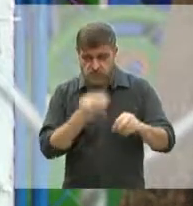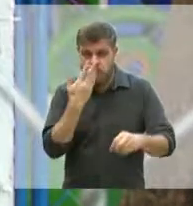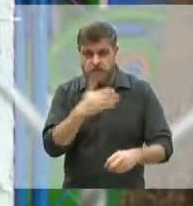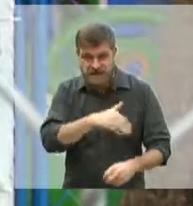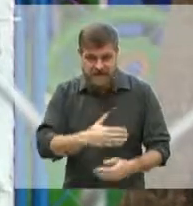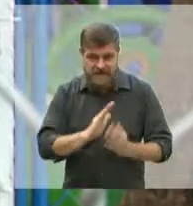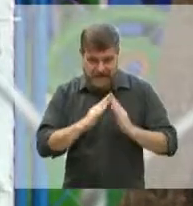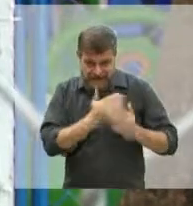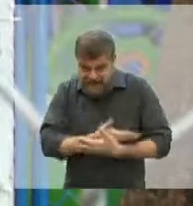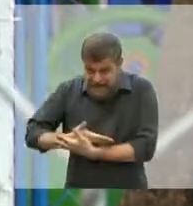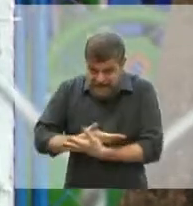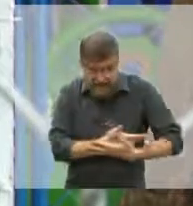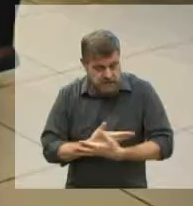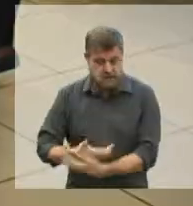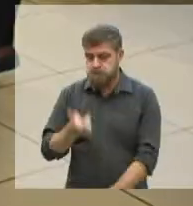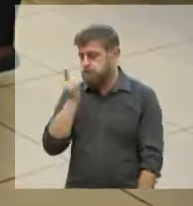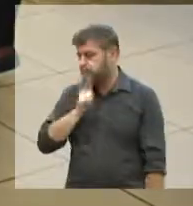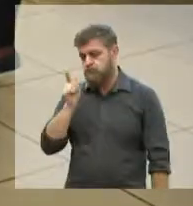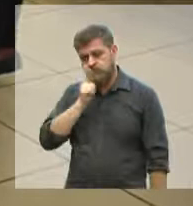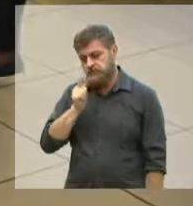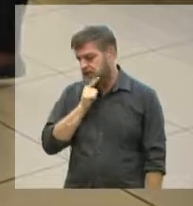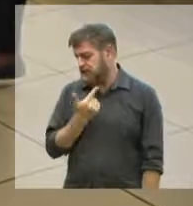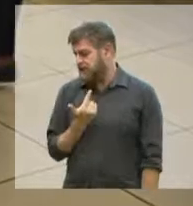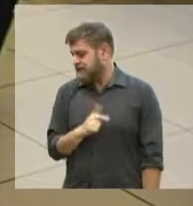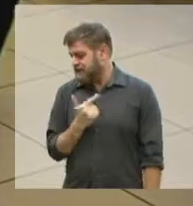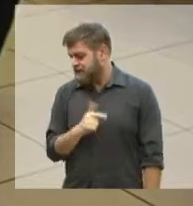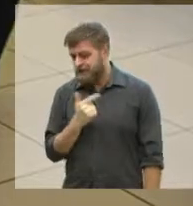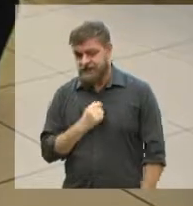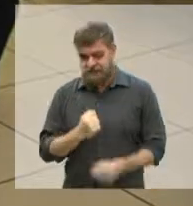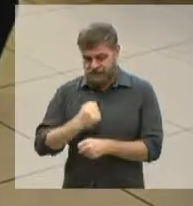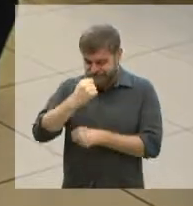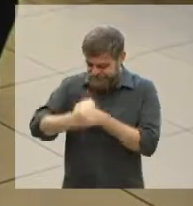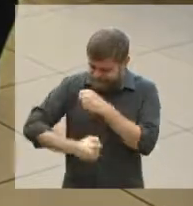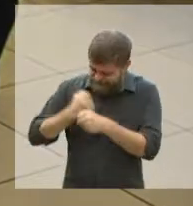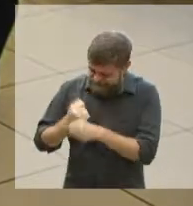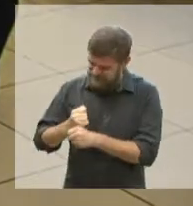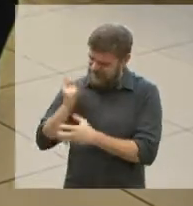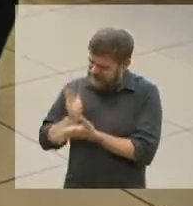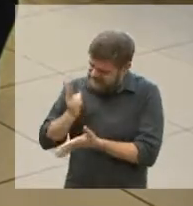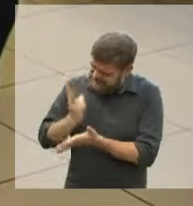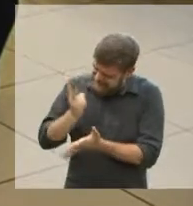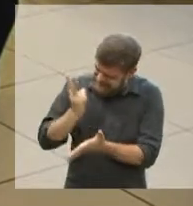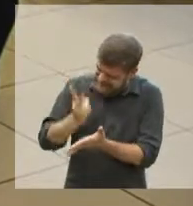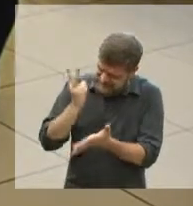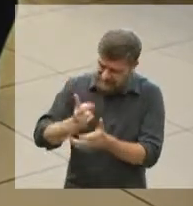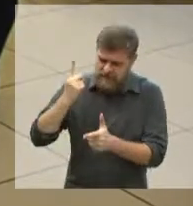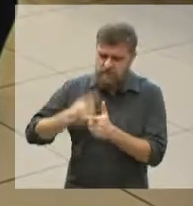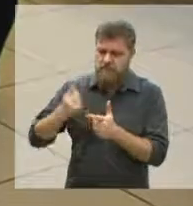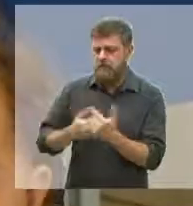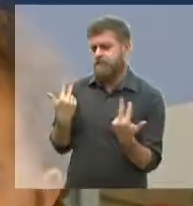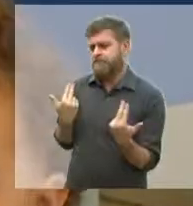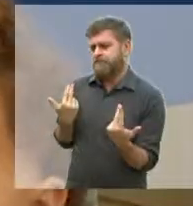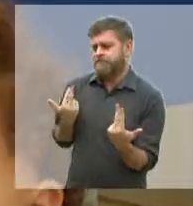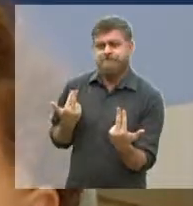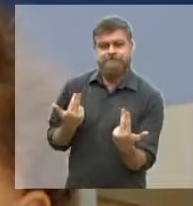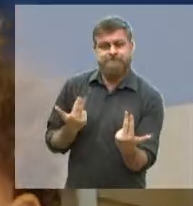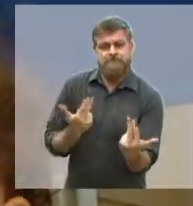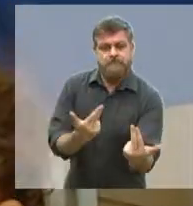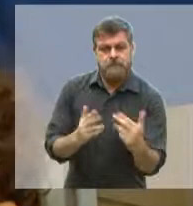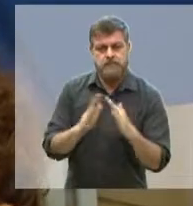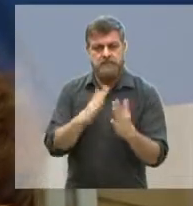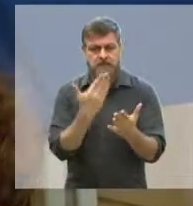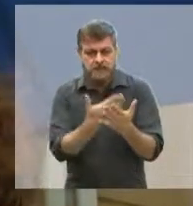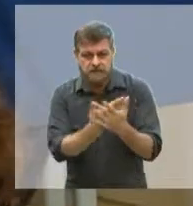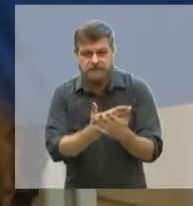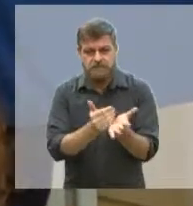creche, e que não conseguem, né? E aí todo ano a gente passa pelo mesmo dilema, a mesma situação dramática. As escolas começam